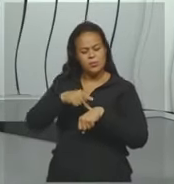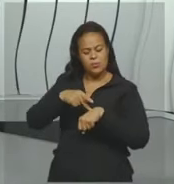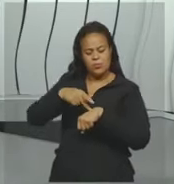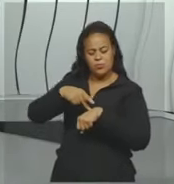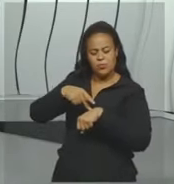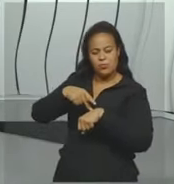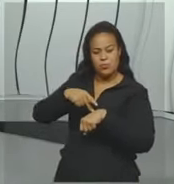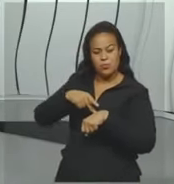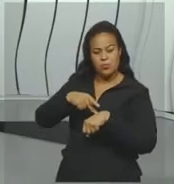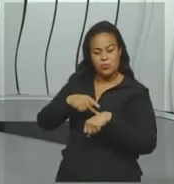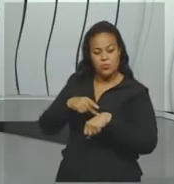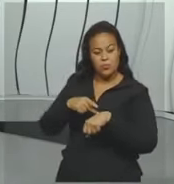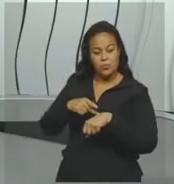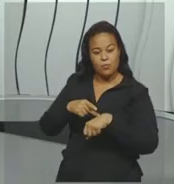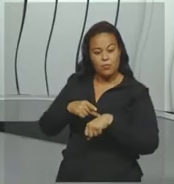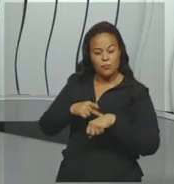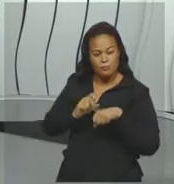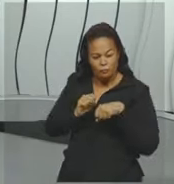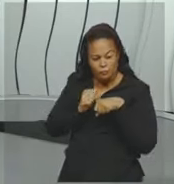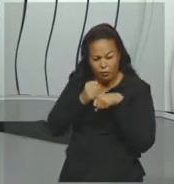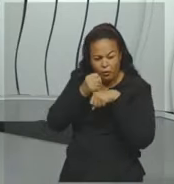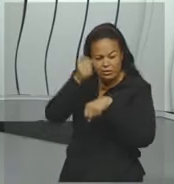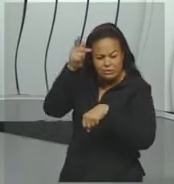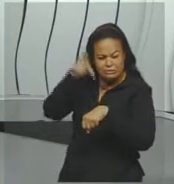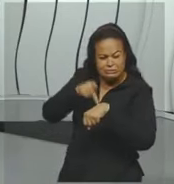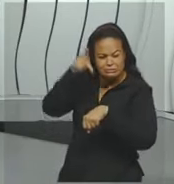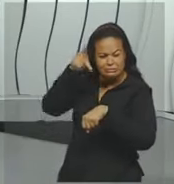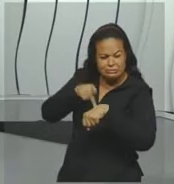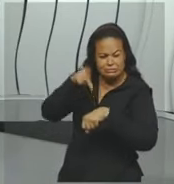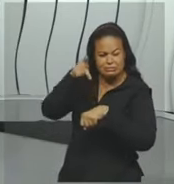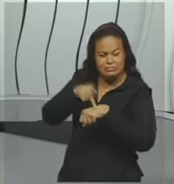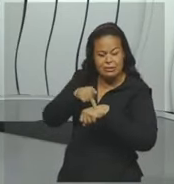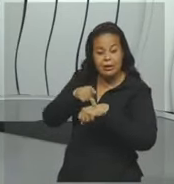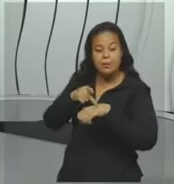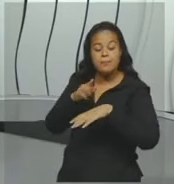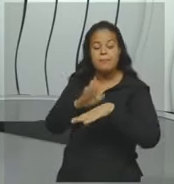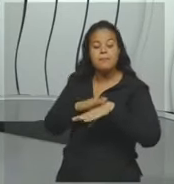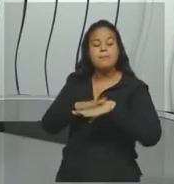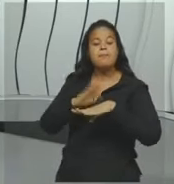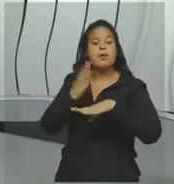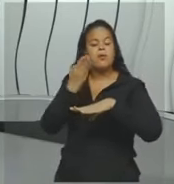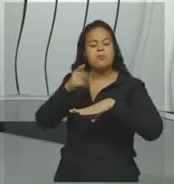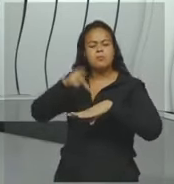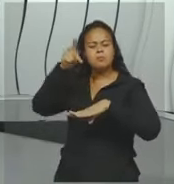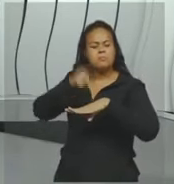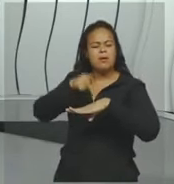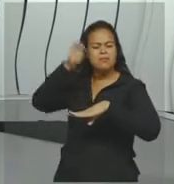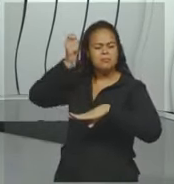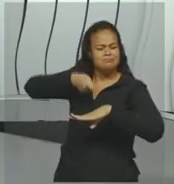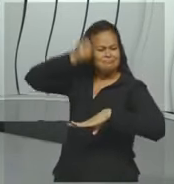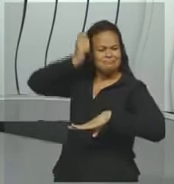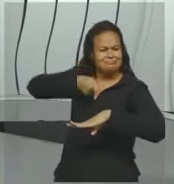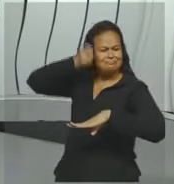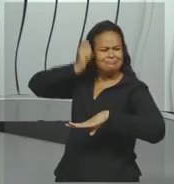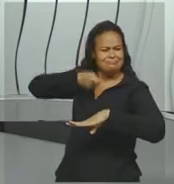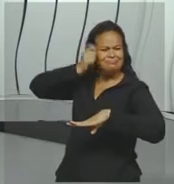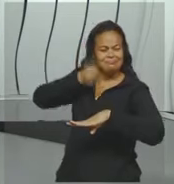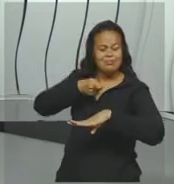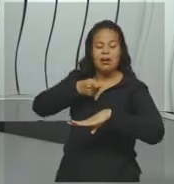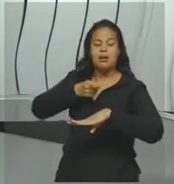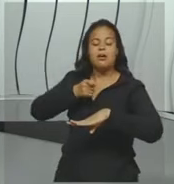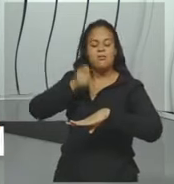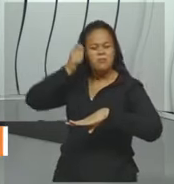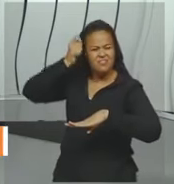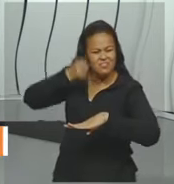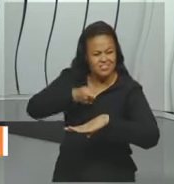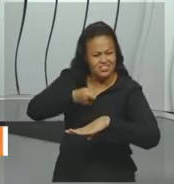menos força para fazer com que aquele prego entre na madeira, não é verdade? Então, ali também você está reduzindo a força